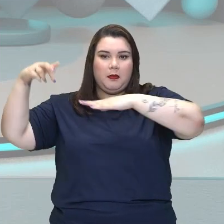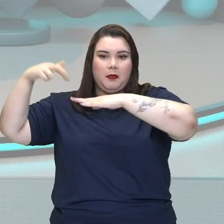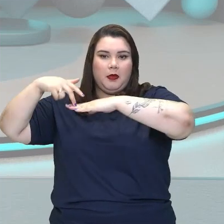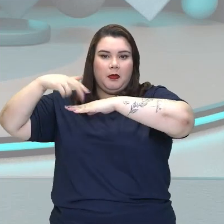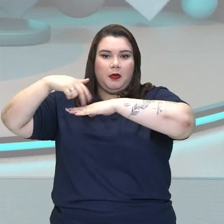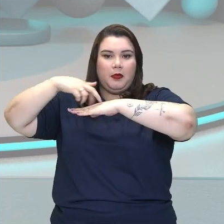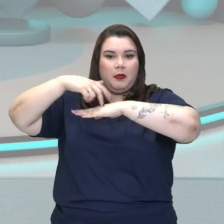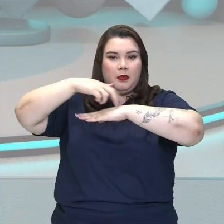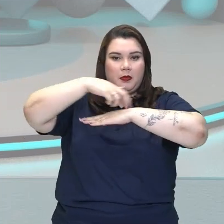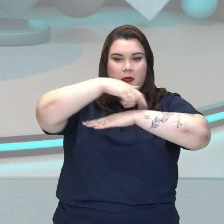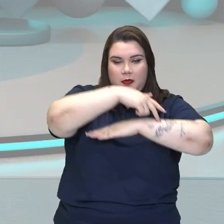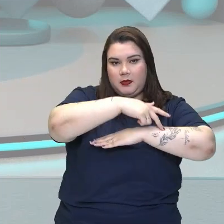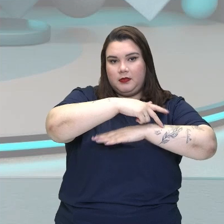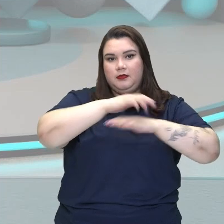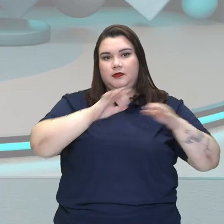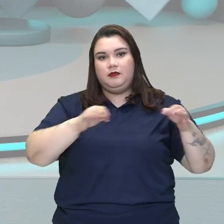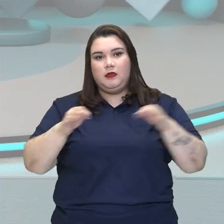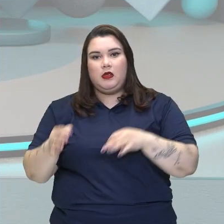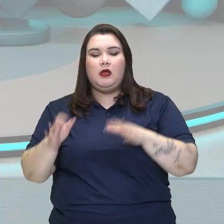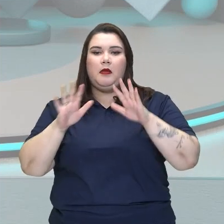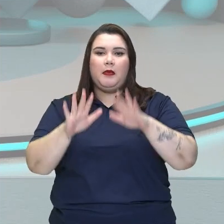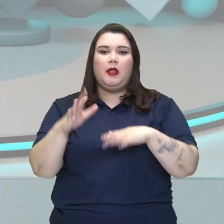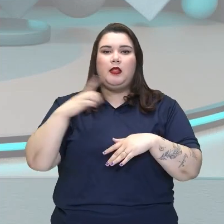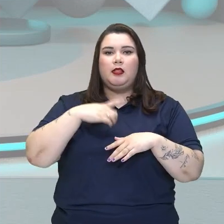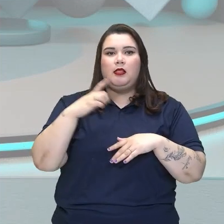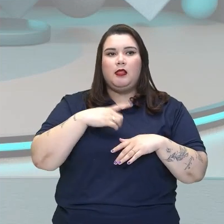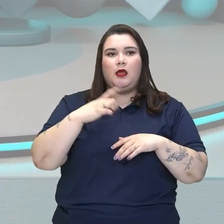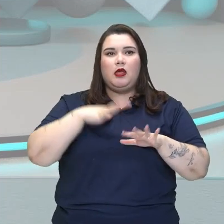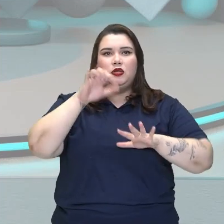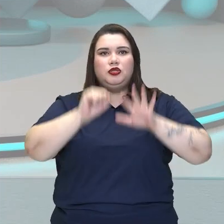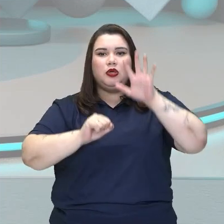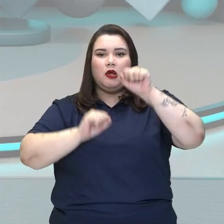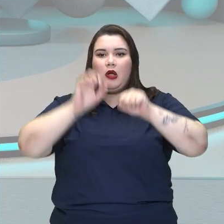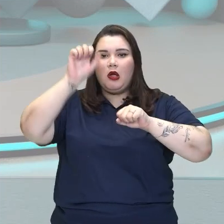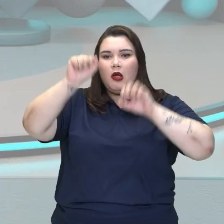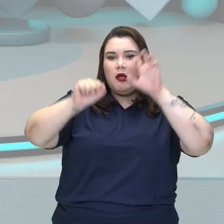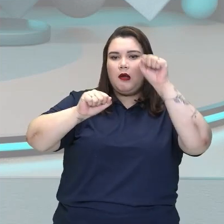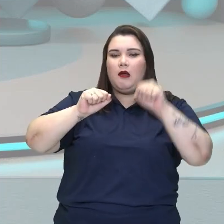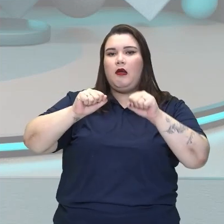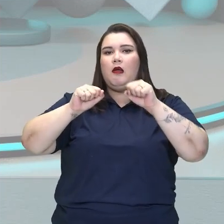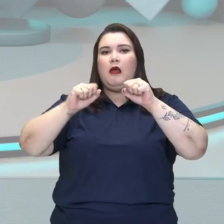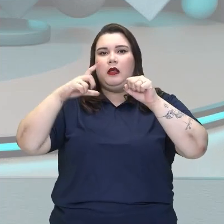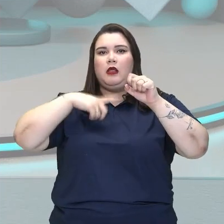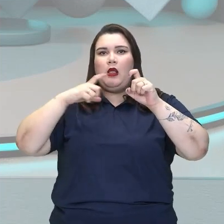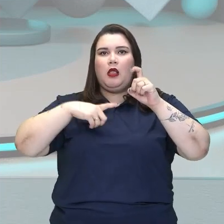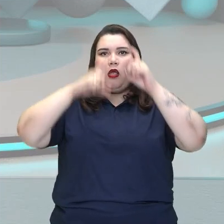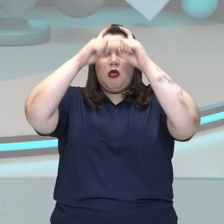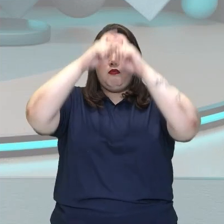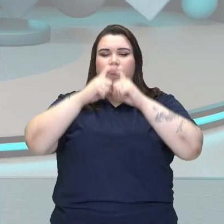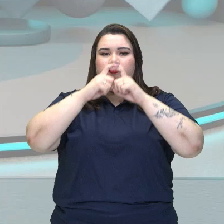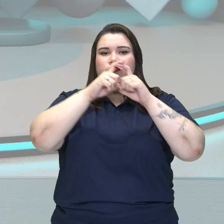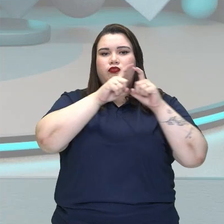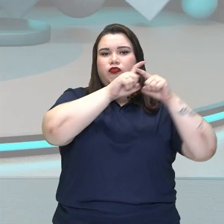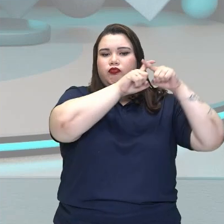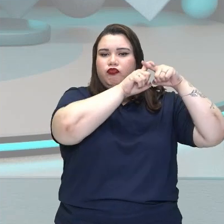diferentes tipos de obstáculos, como escadas, pontes suspensas, né, tirolesas, entre outras,